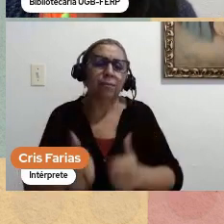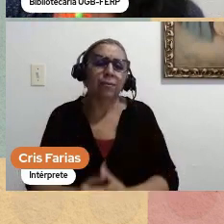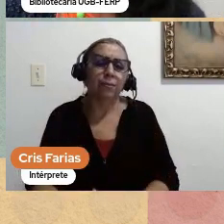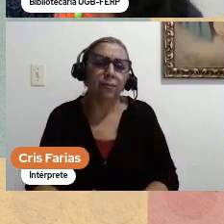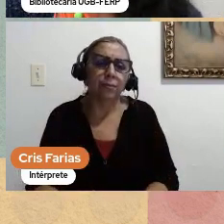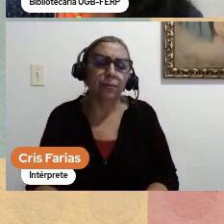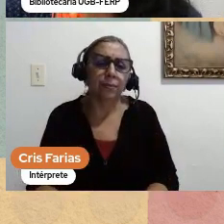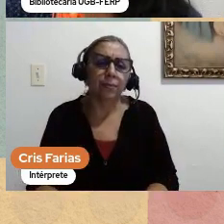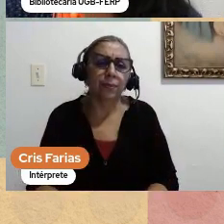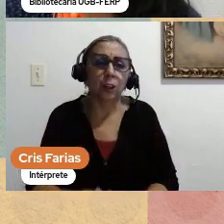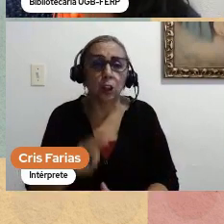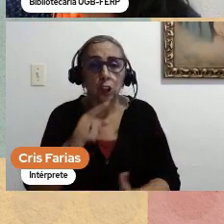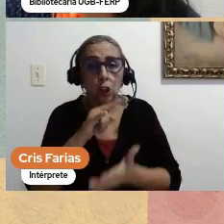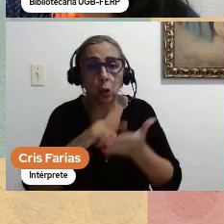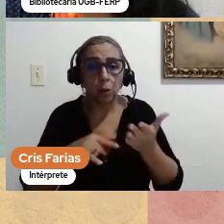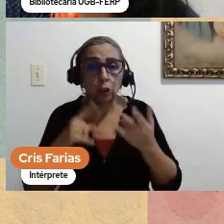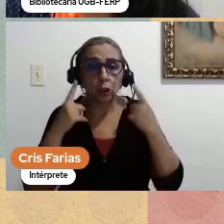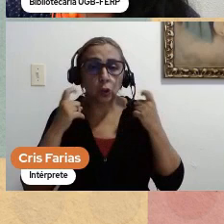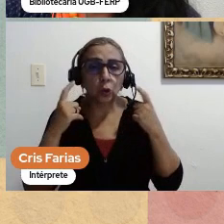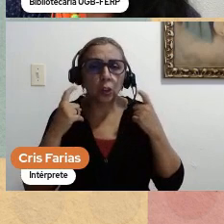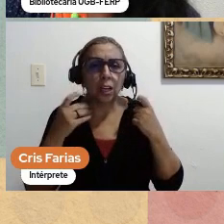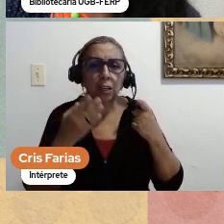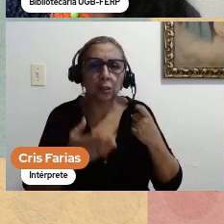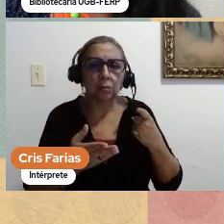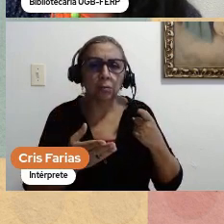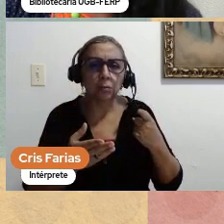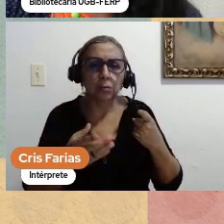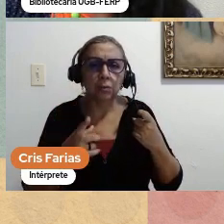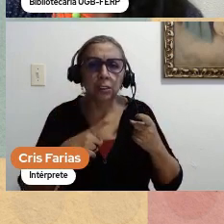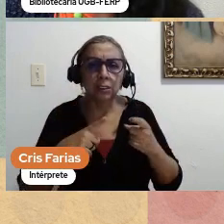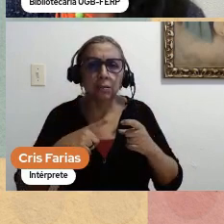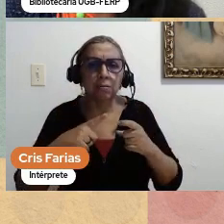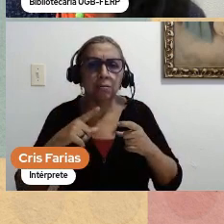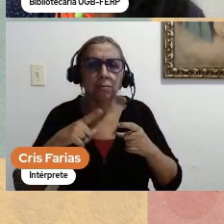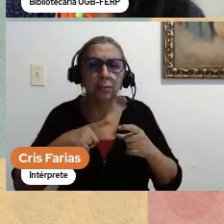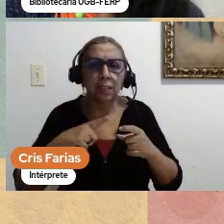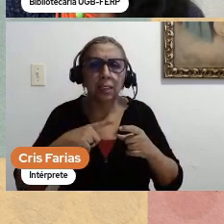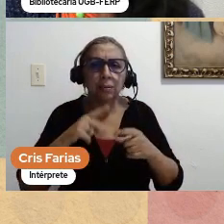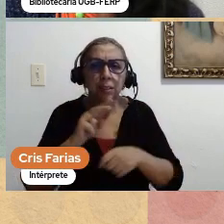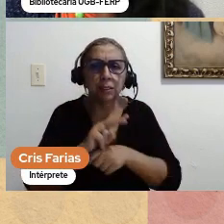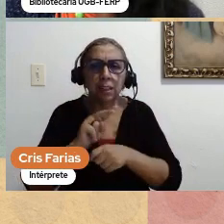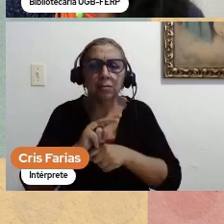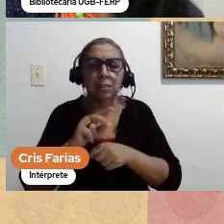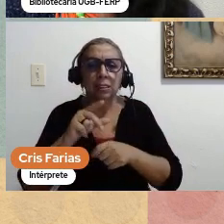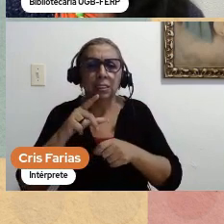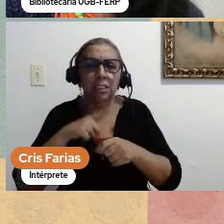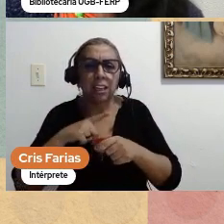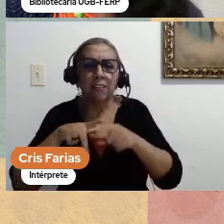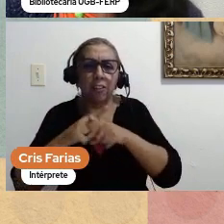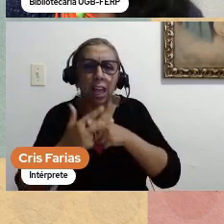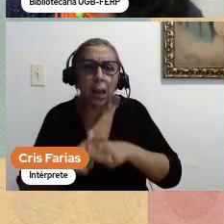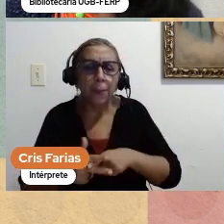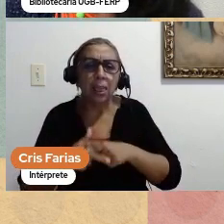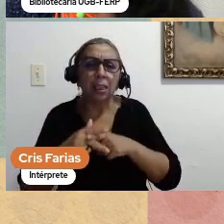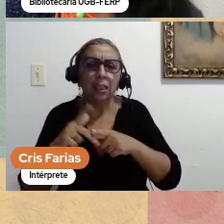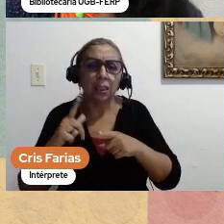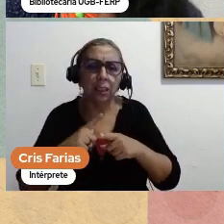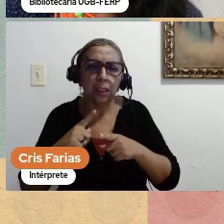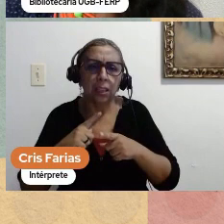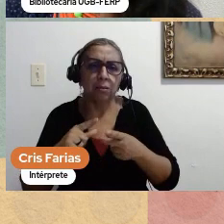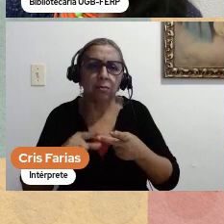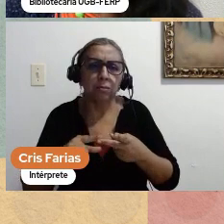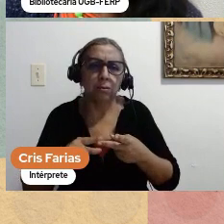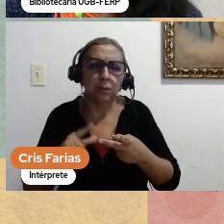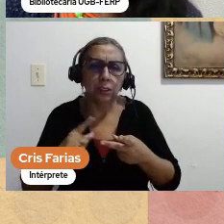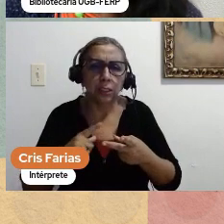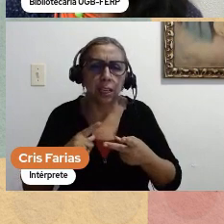E os documentos sonoros do DAD e as ferramentas, na parte da gestão, temos o Atom, que